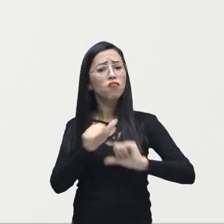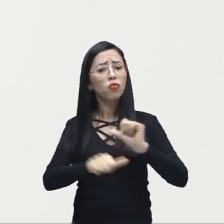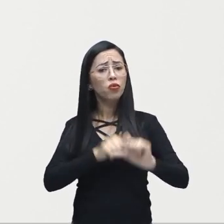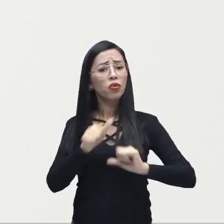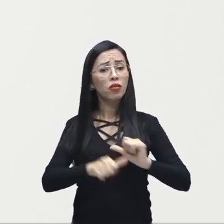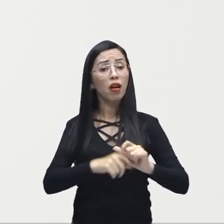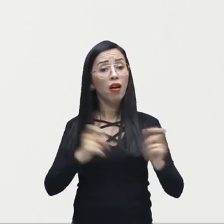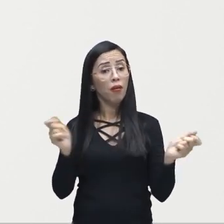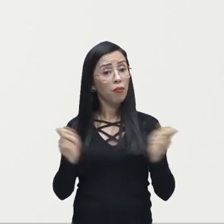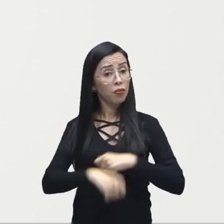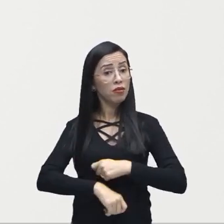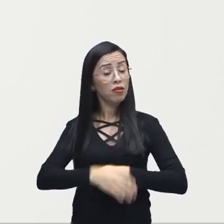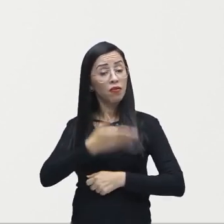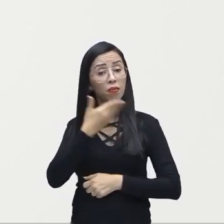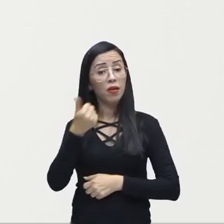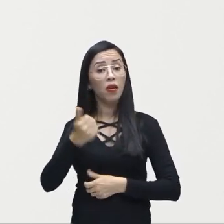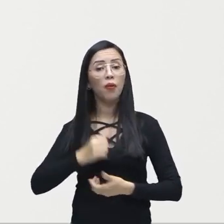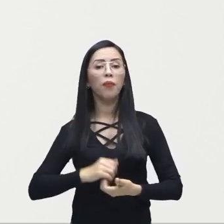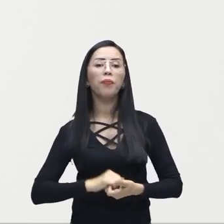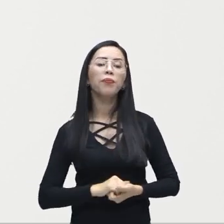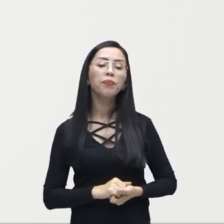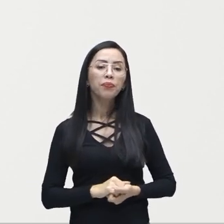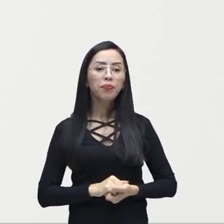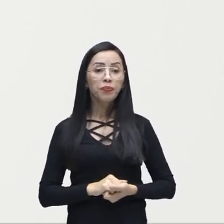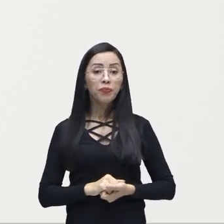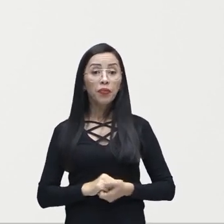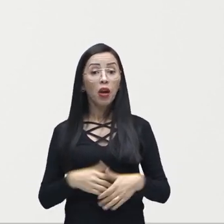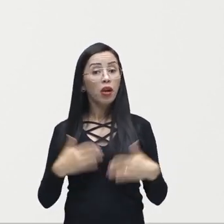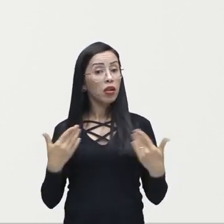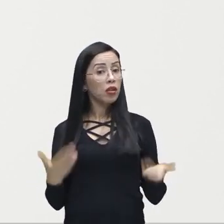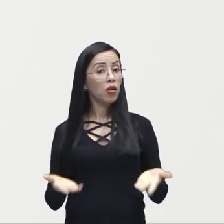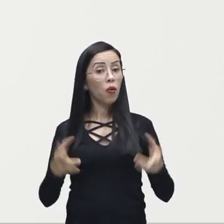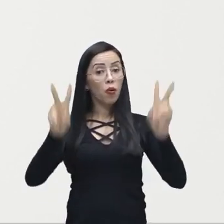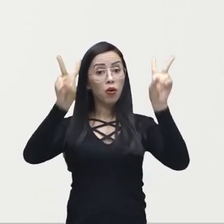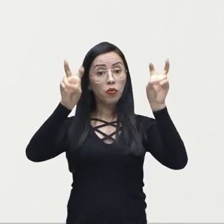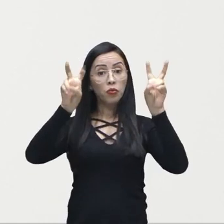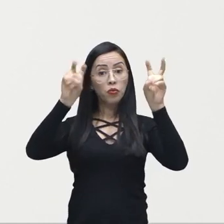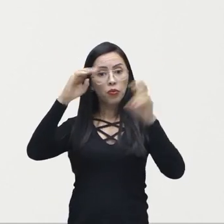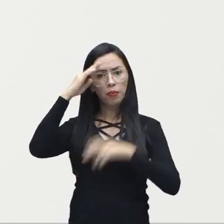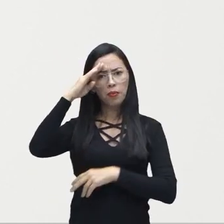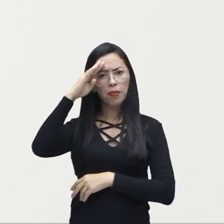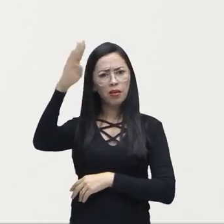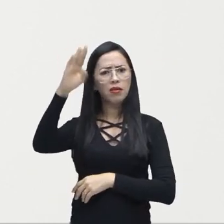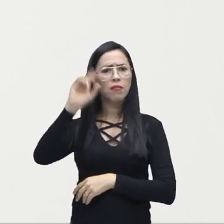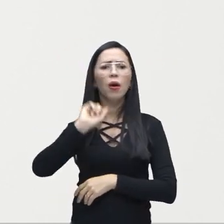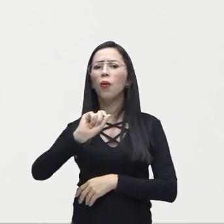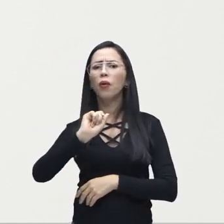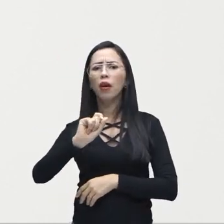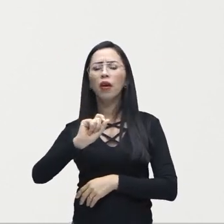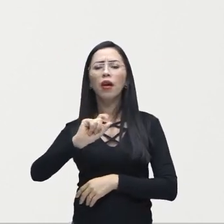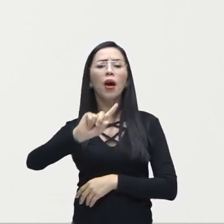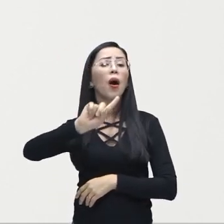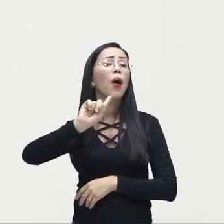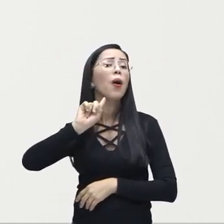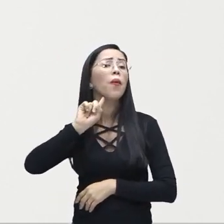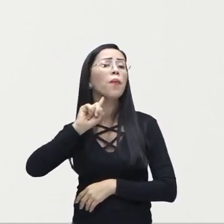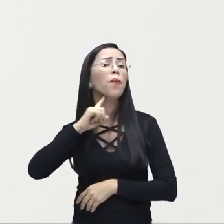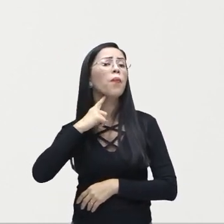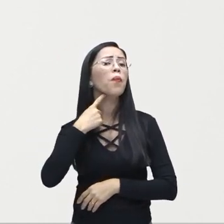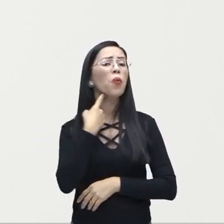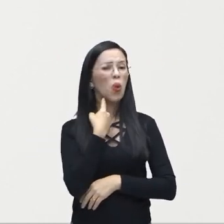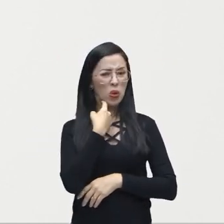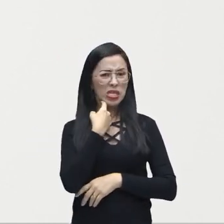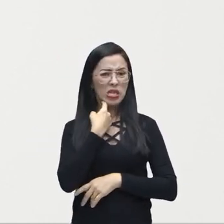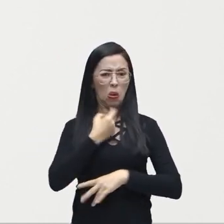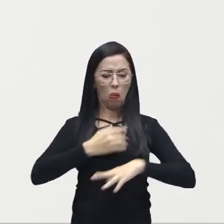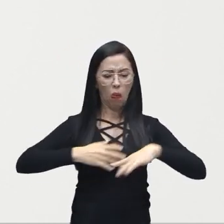é o assunto principal. O assunto principal é a poluição gerada e impregnada